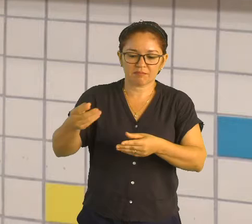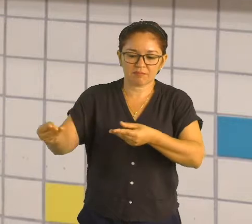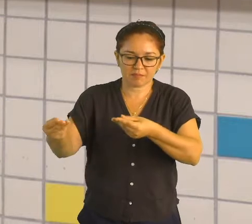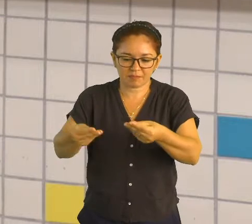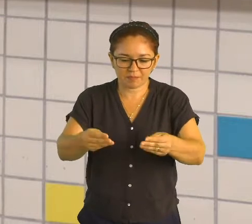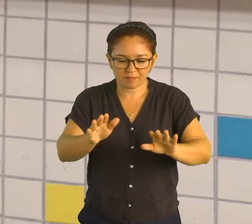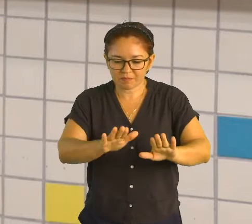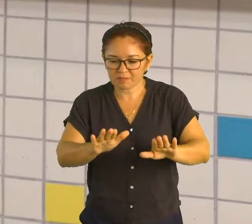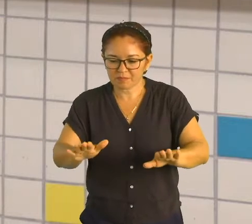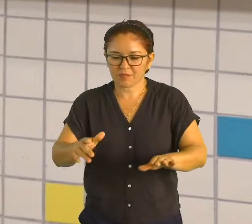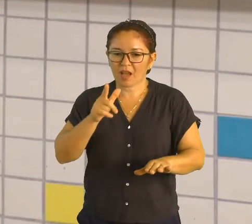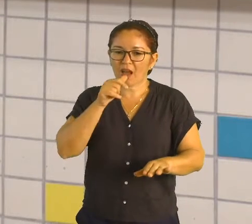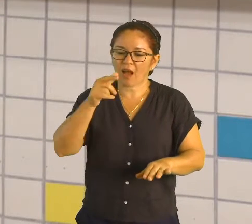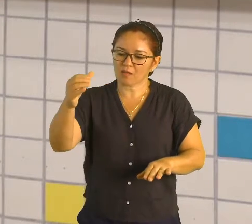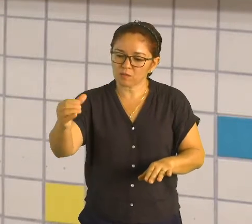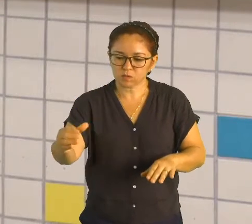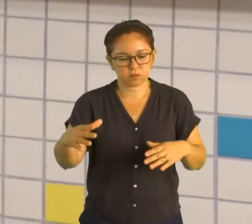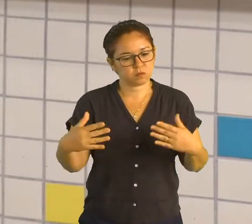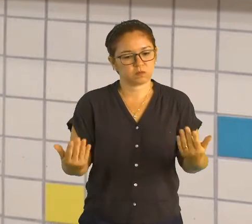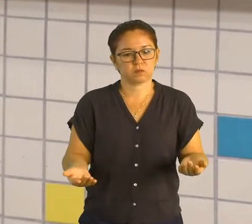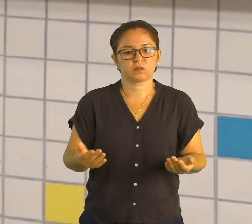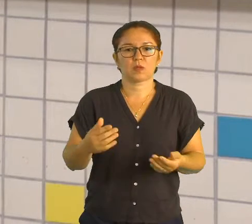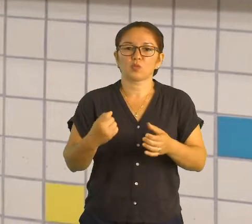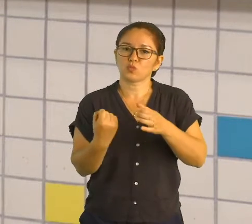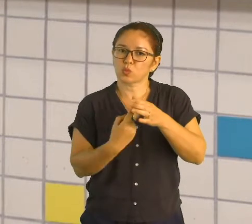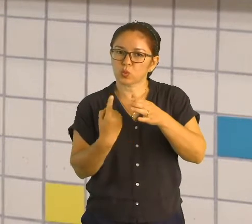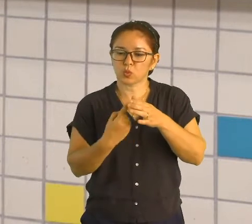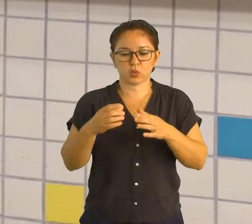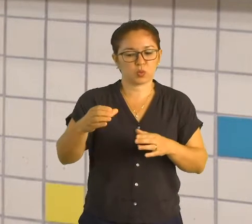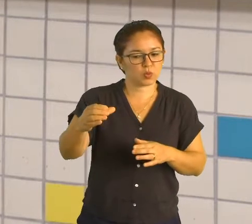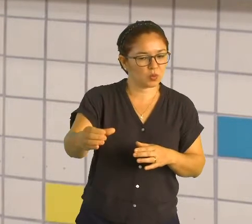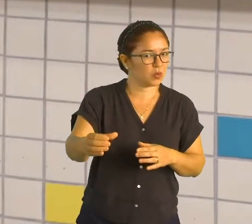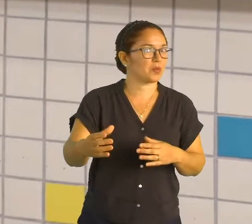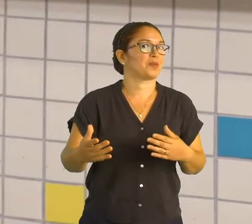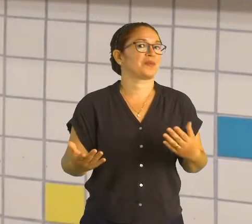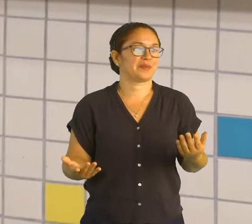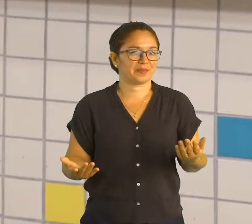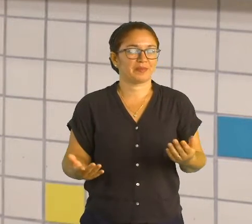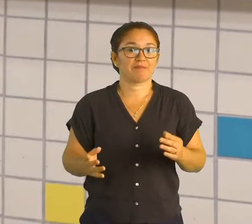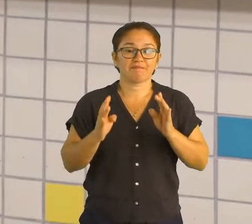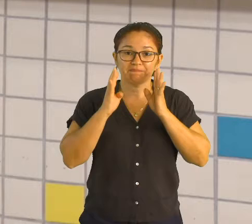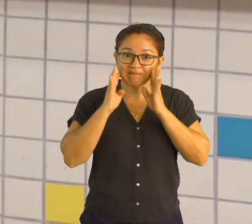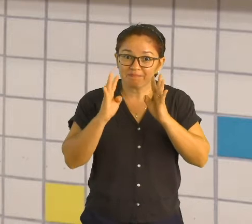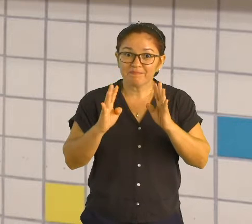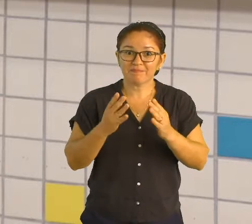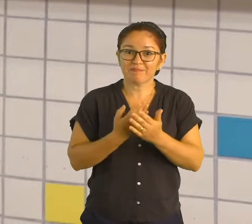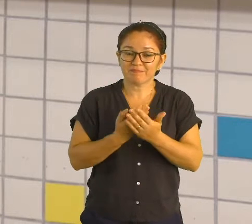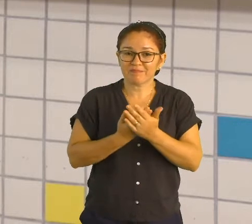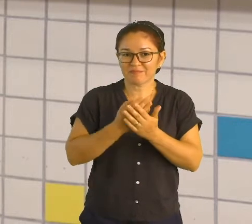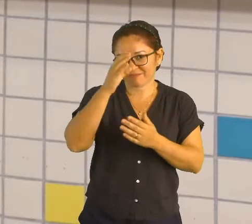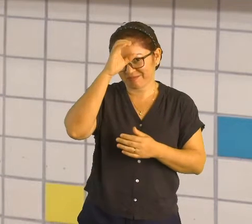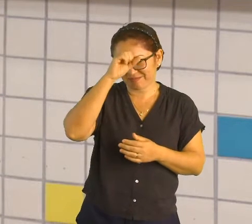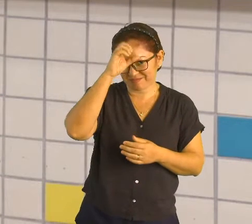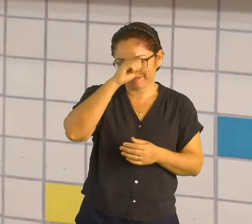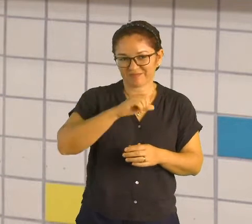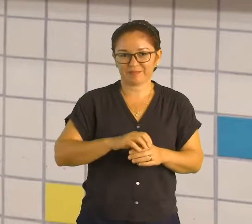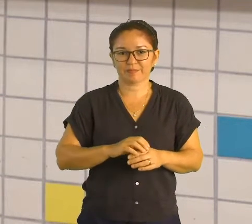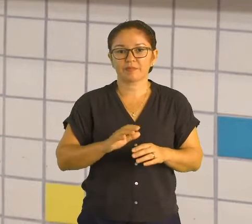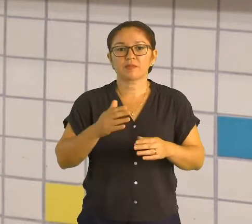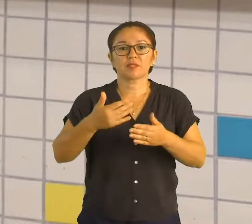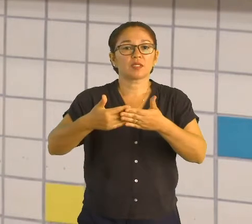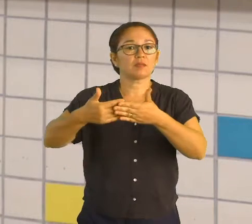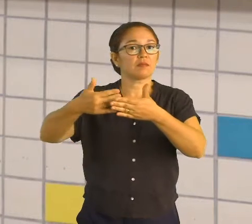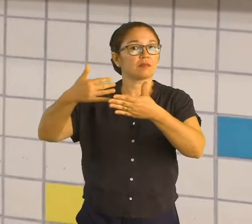vamos para a aula, né? Então vamos lá. Nós vamos então ver um pouquinho da história para a gente chegar onde a gente quer, tá